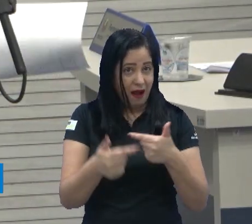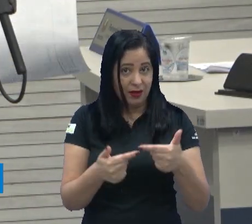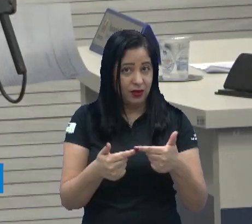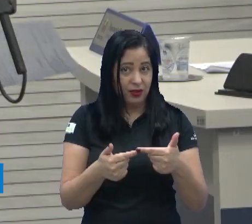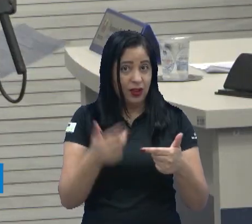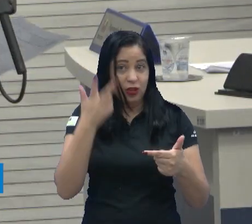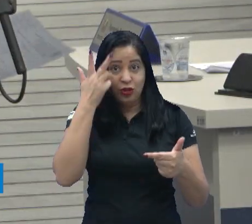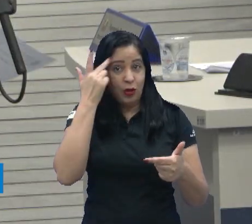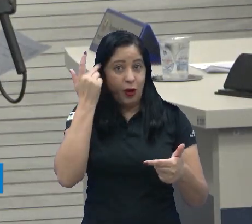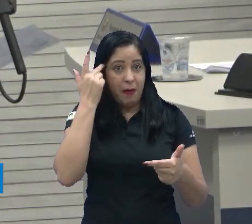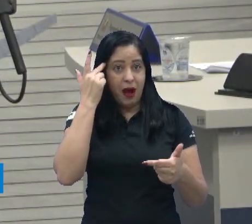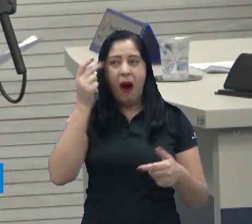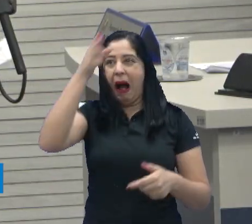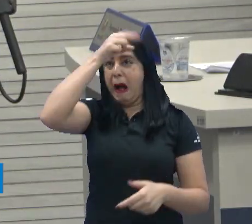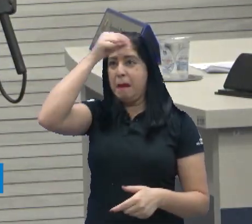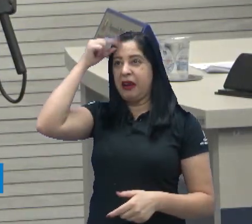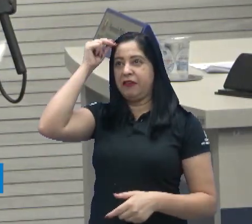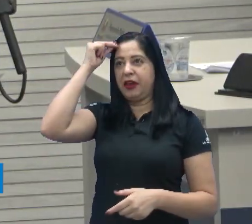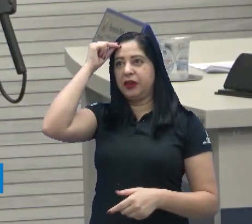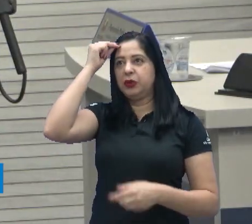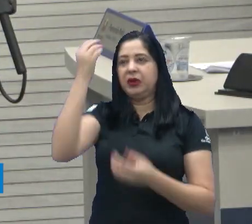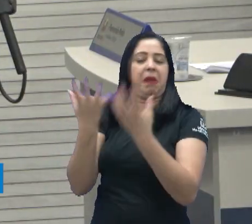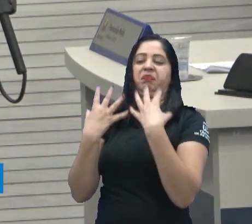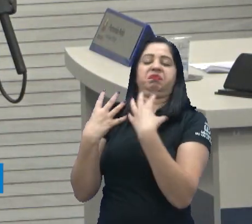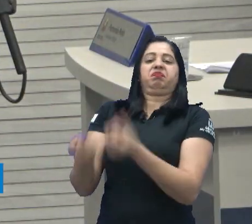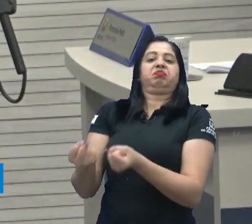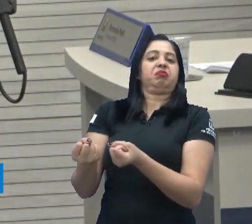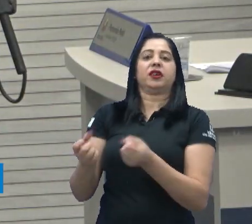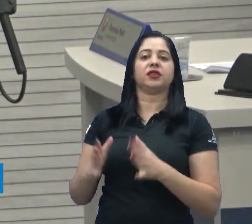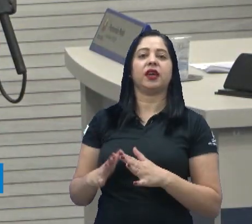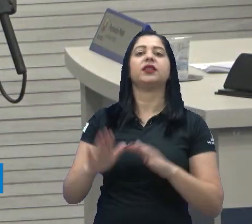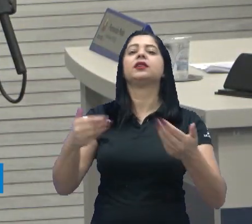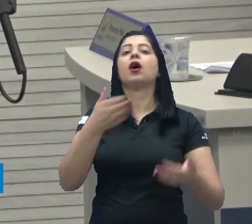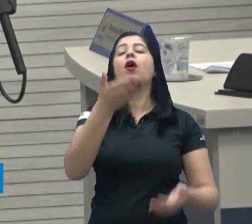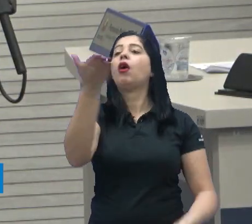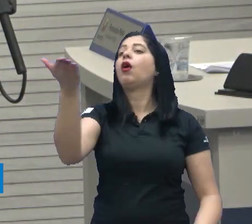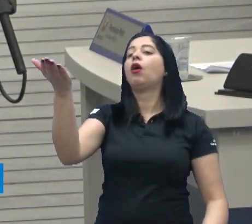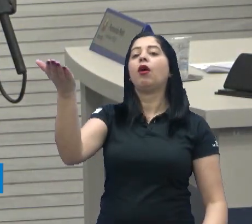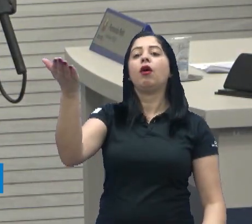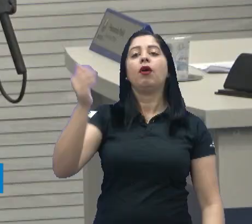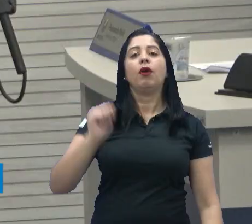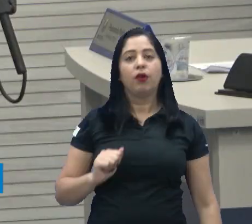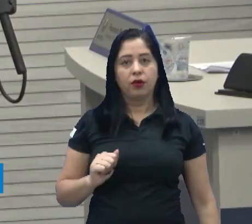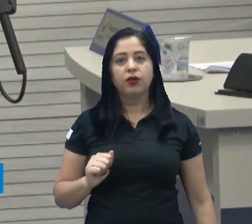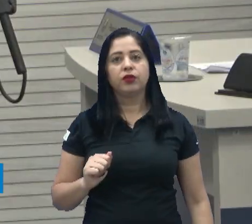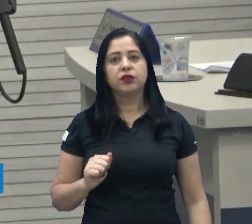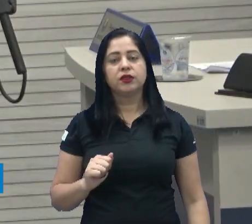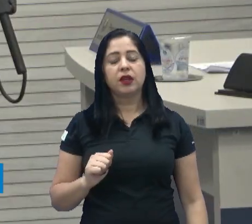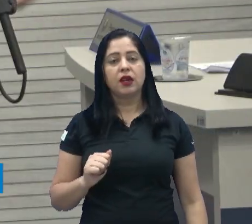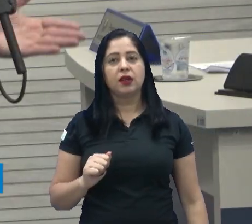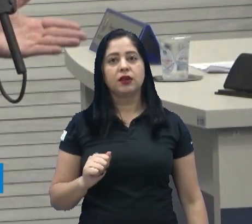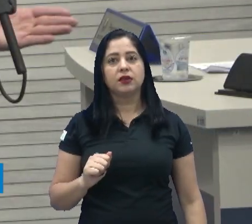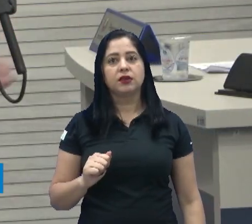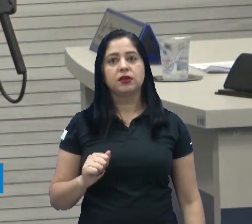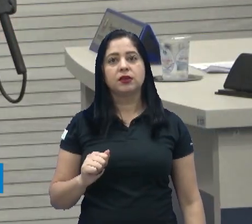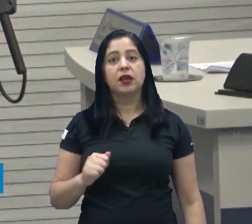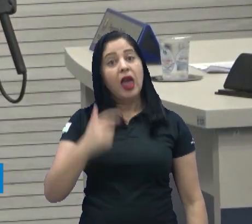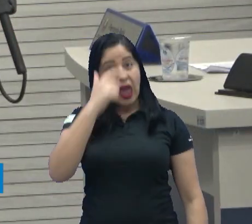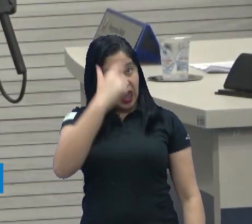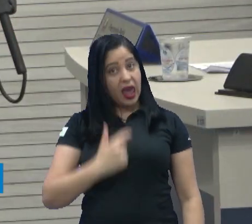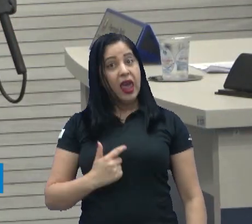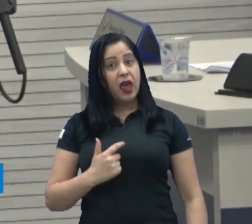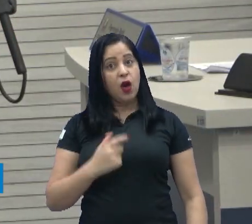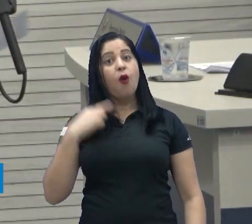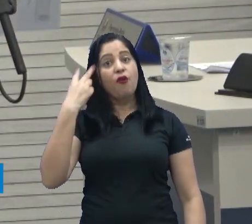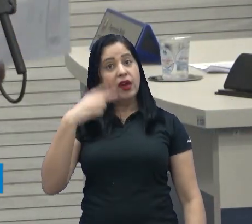tudo é rejeitado nessa casa. Então, a vocês que estão aqui, saibam que vocês têm um vereador que trabalha pelo bem comum